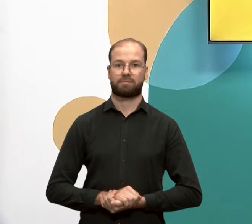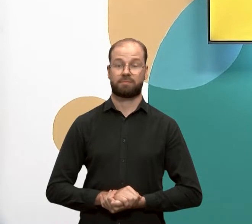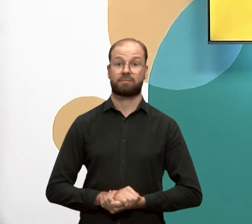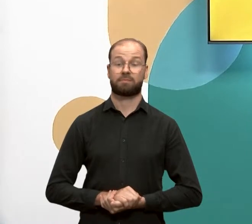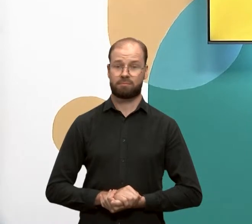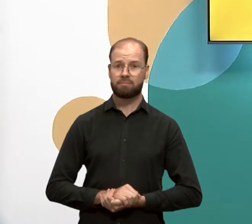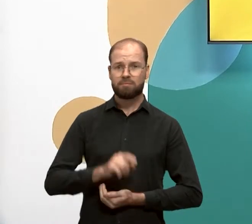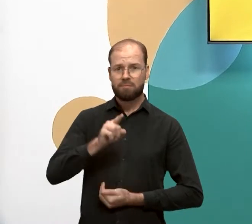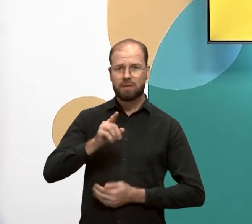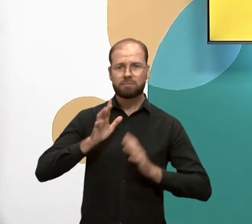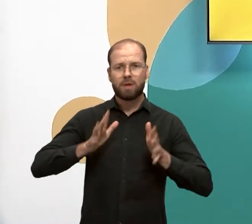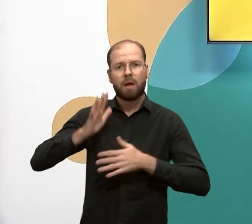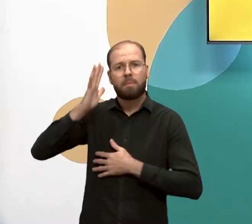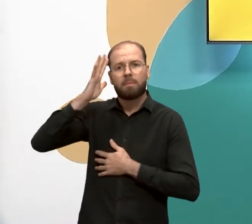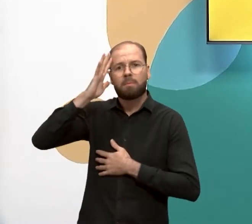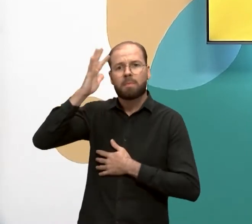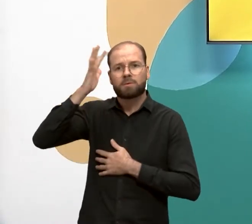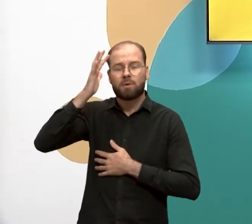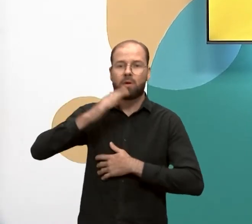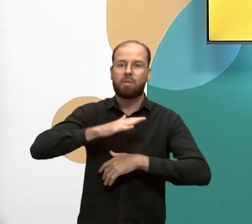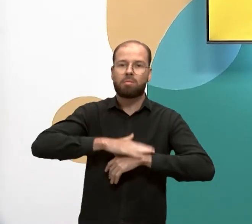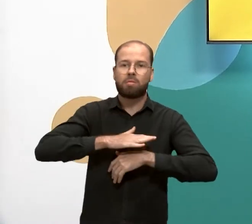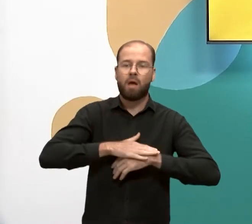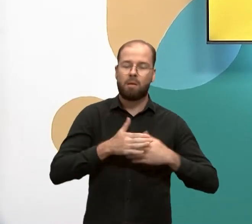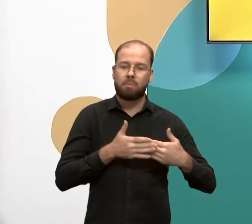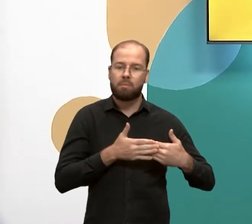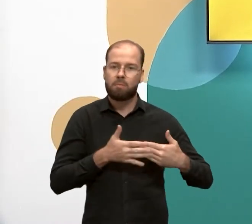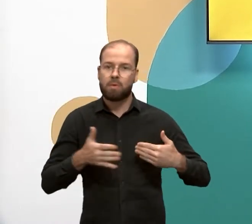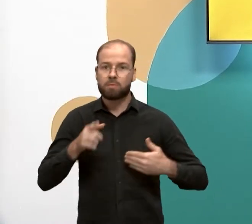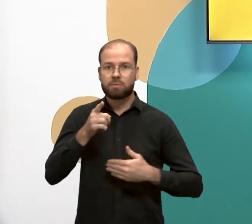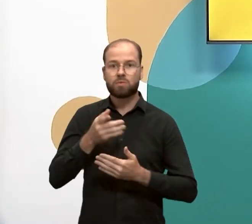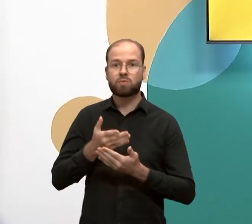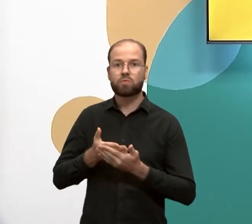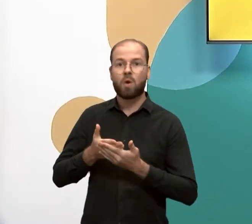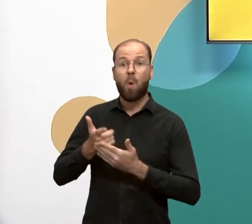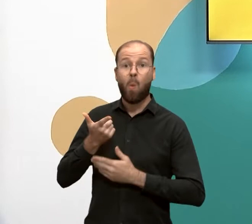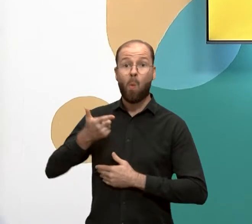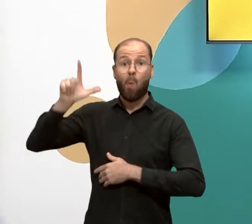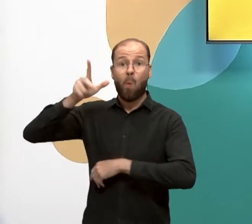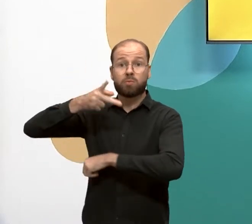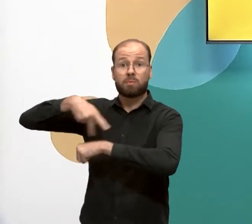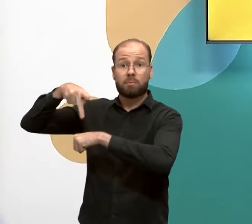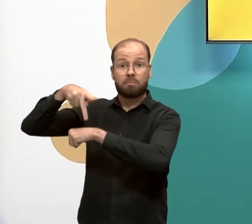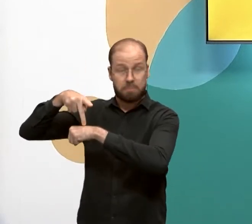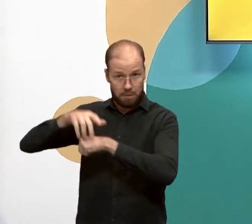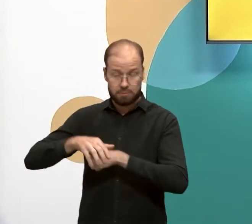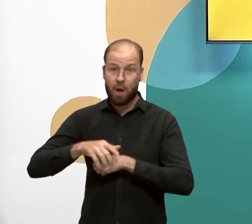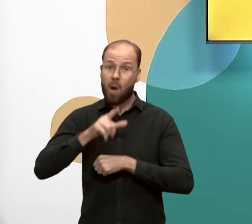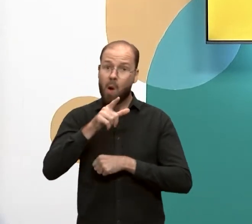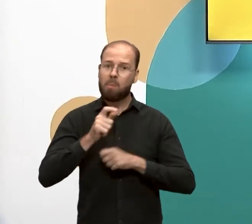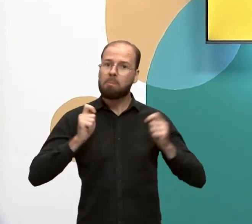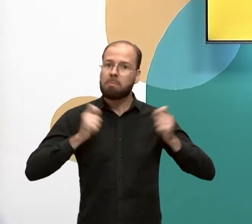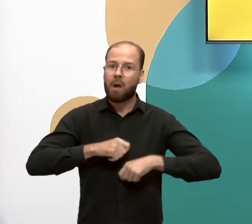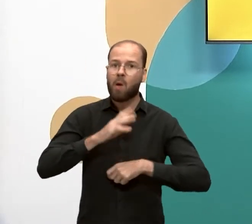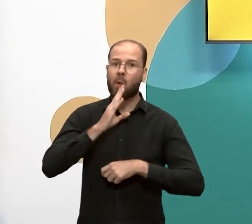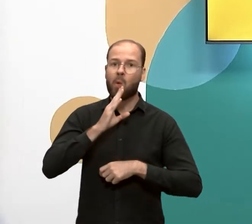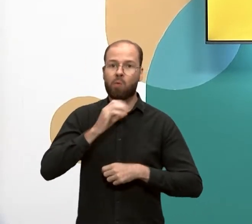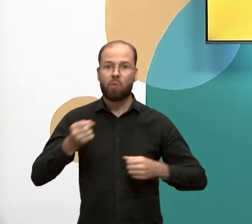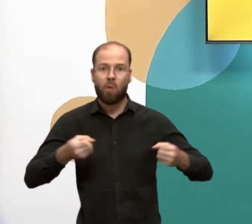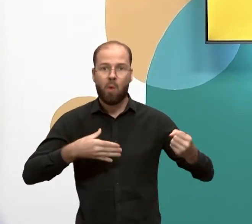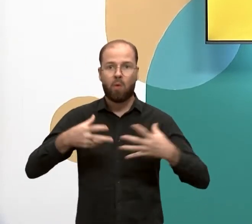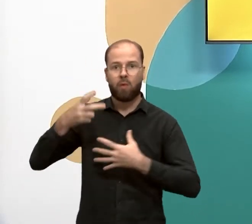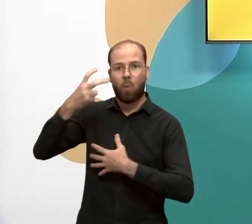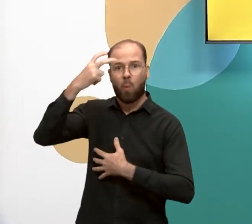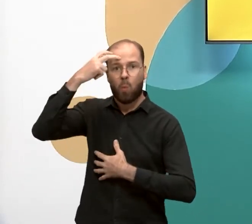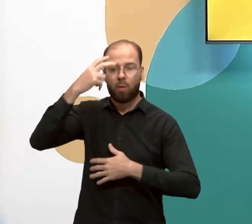já pensou em passar um tempo estudando em outro país? Poder conhecer novas culturas, hábitos e